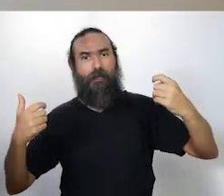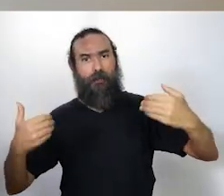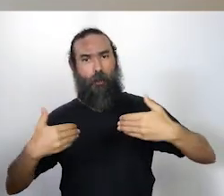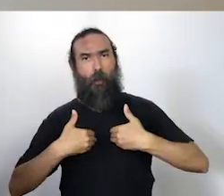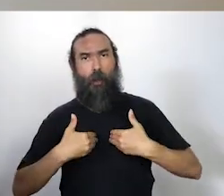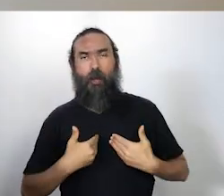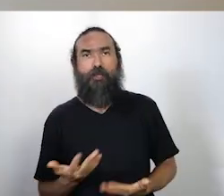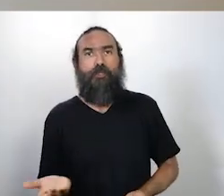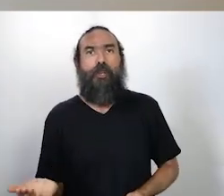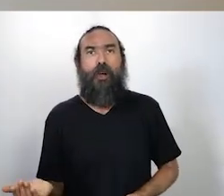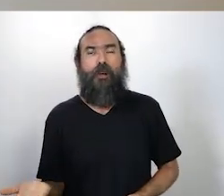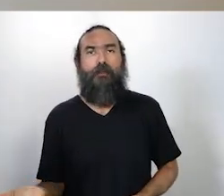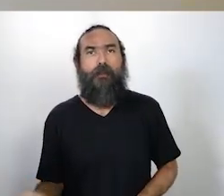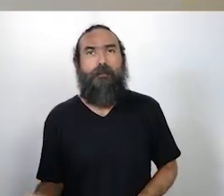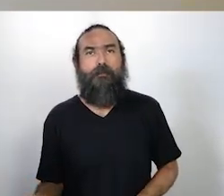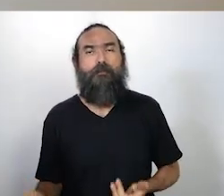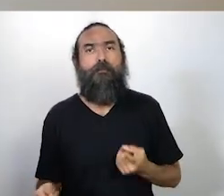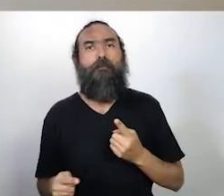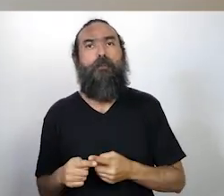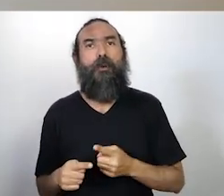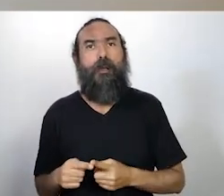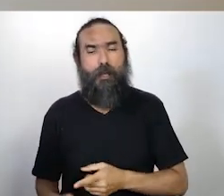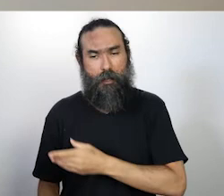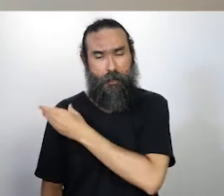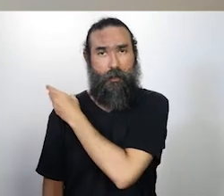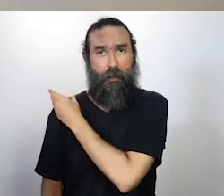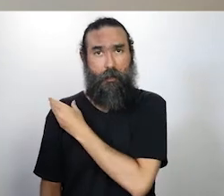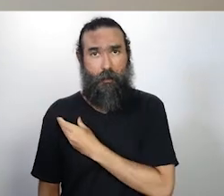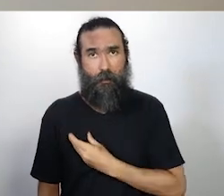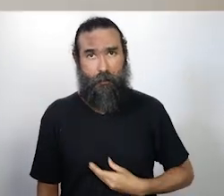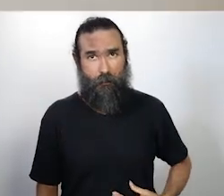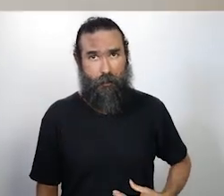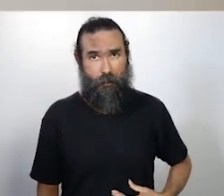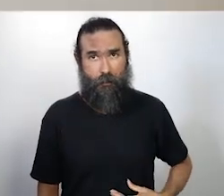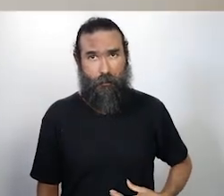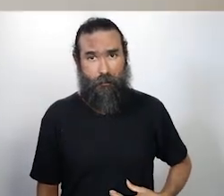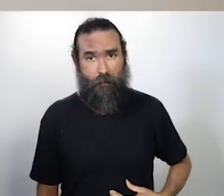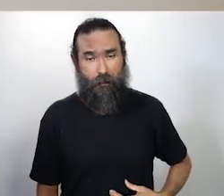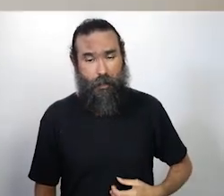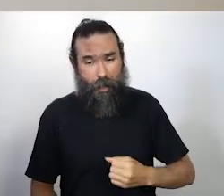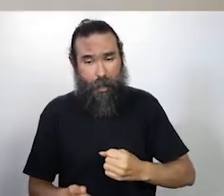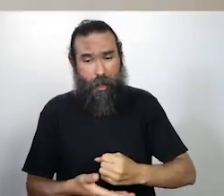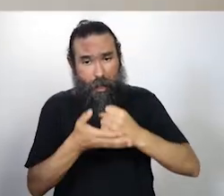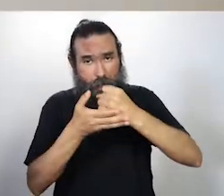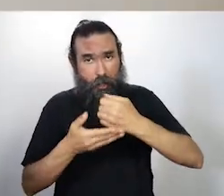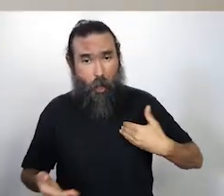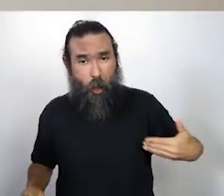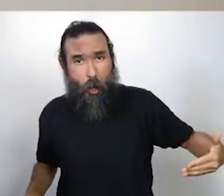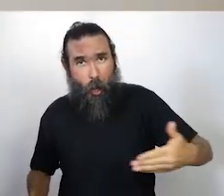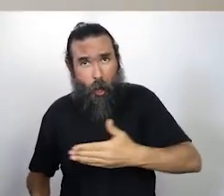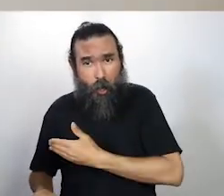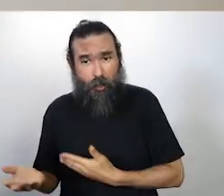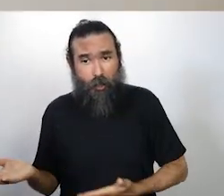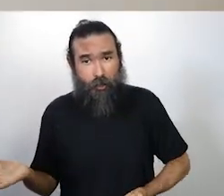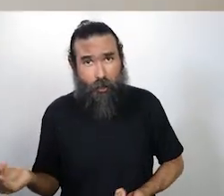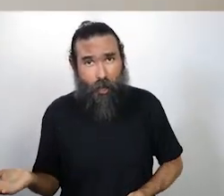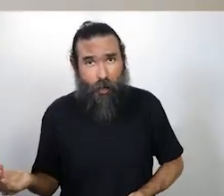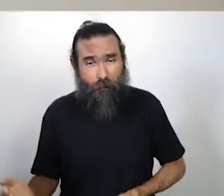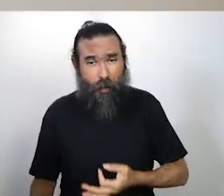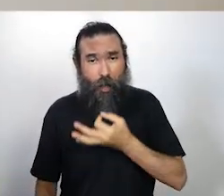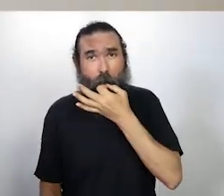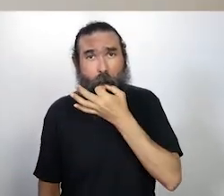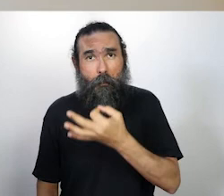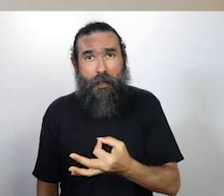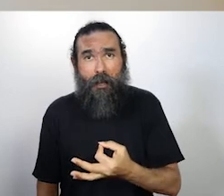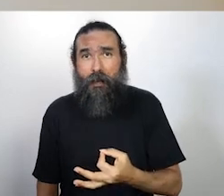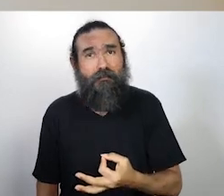o Estado, a única coisa que o Estado garante para o jovem como um lugar